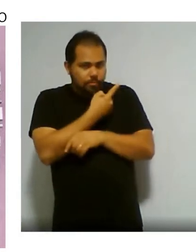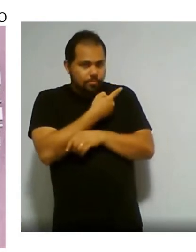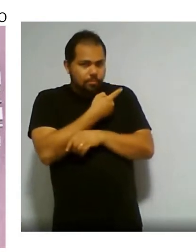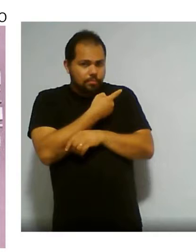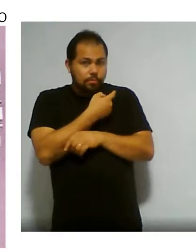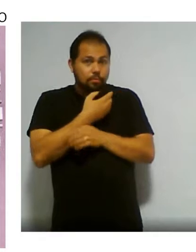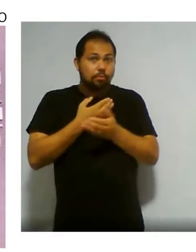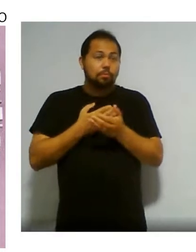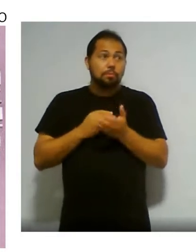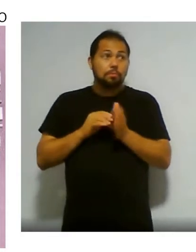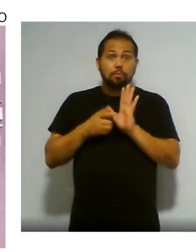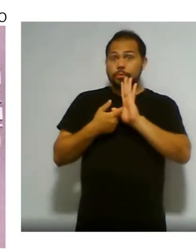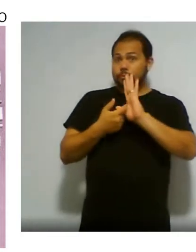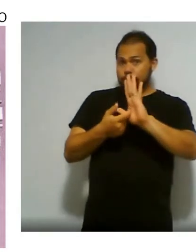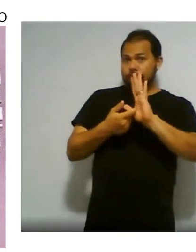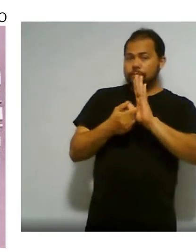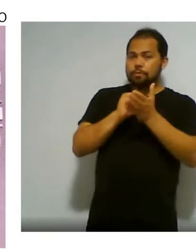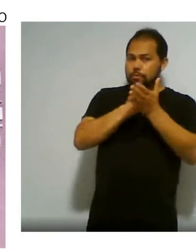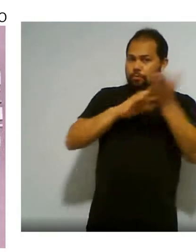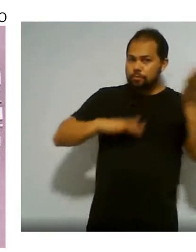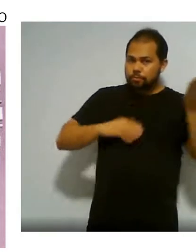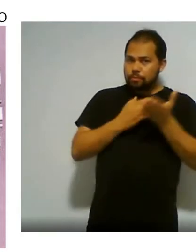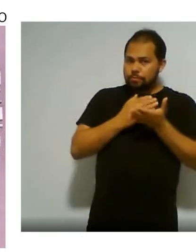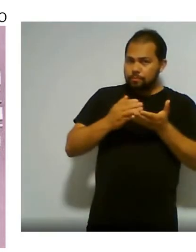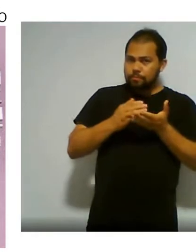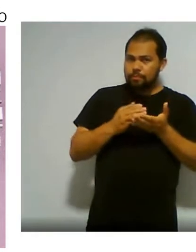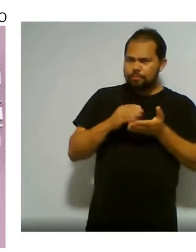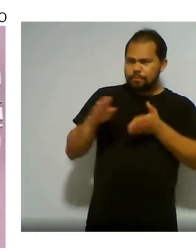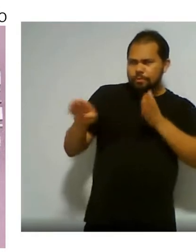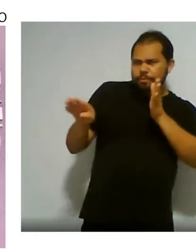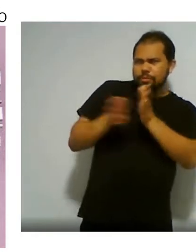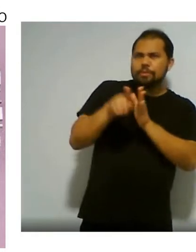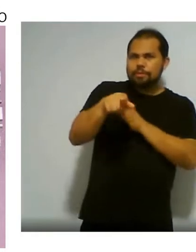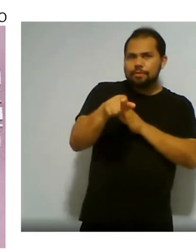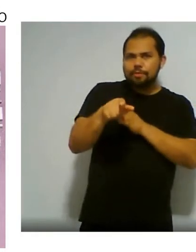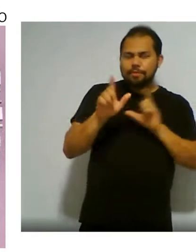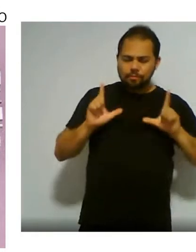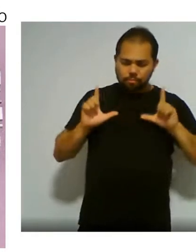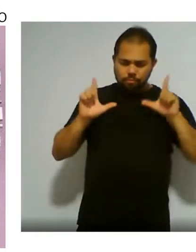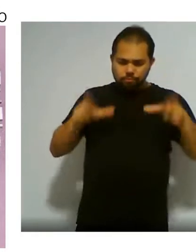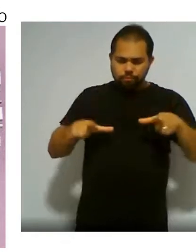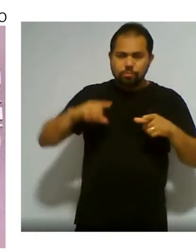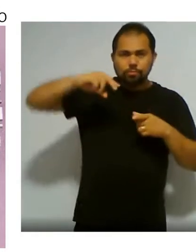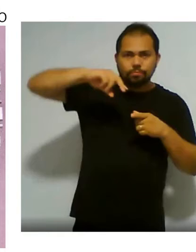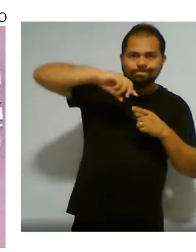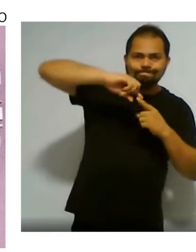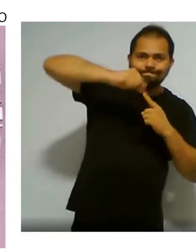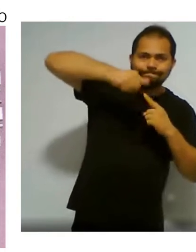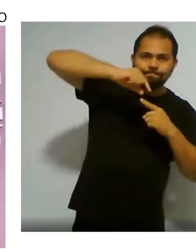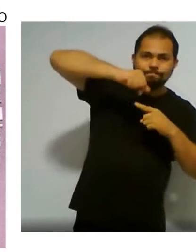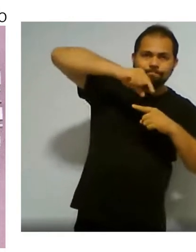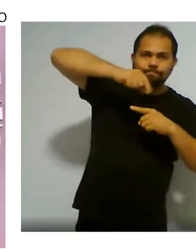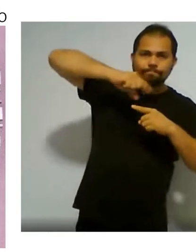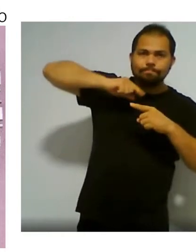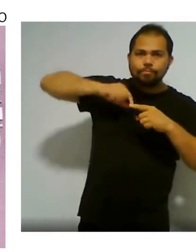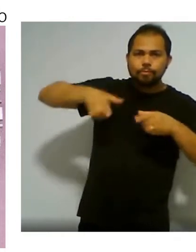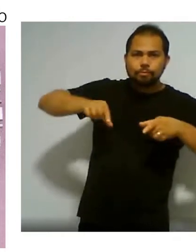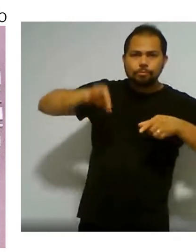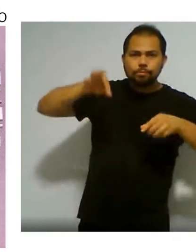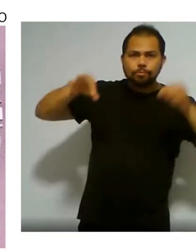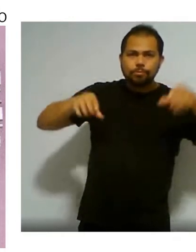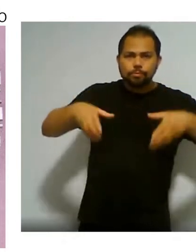mostrei para vocês agora, a gente chegou até esse ponto, vocês chegaram até esse ponto de desparafusar completamente a placa-mãe, retirar ela e colocar aí em cima da